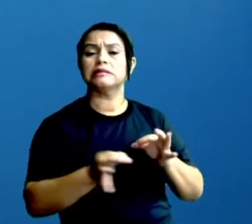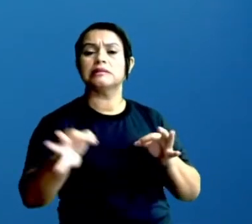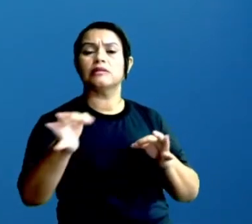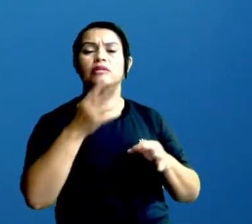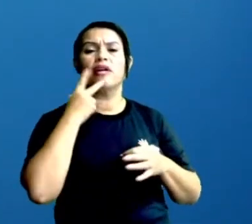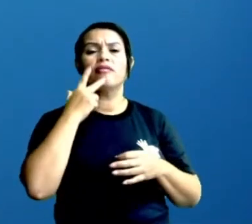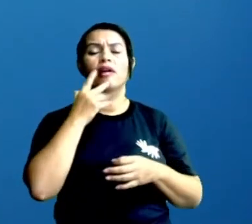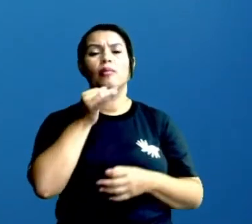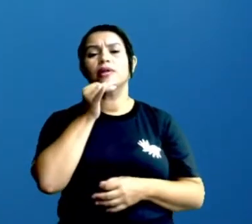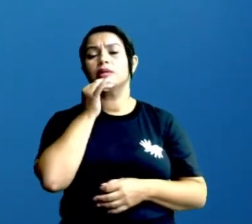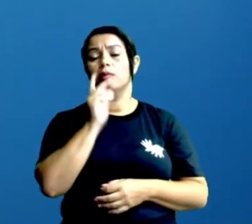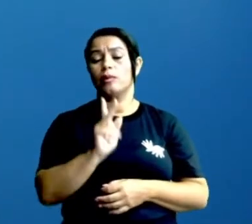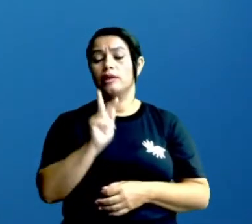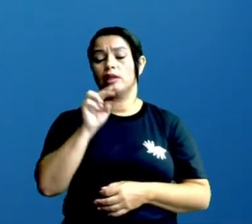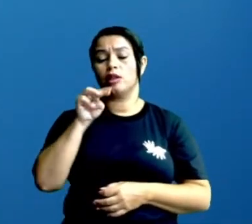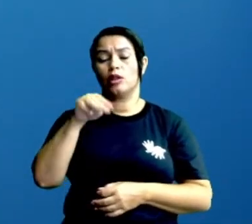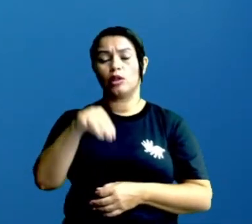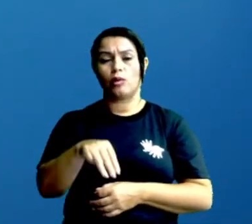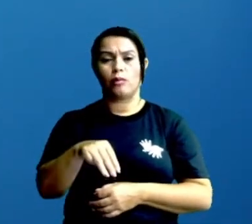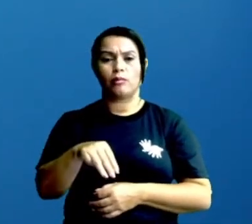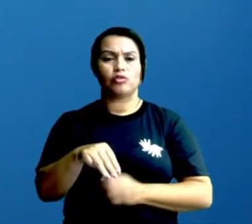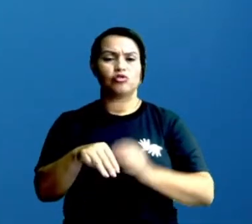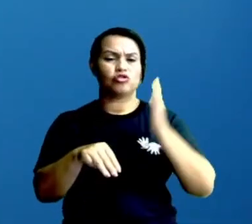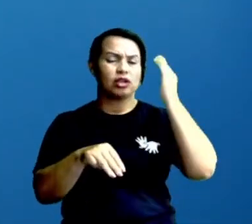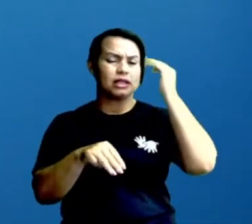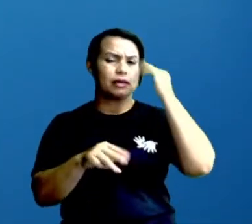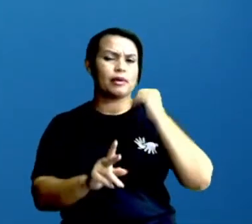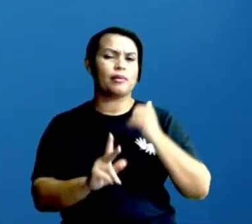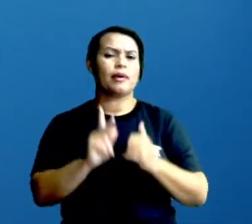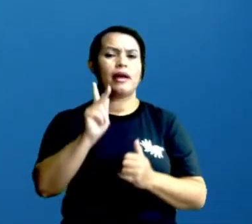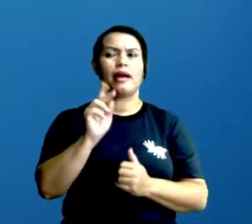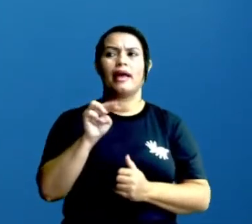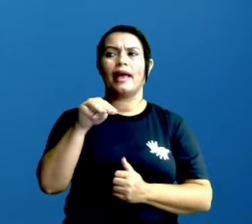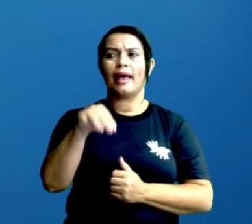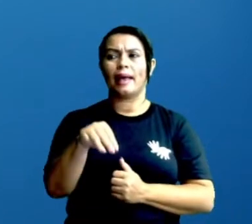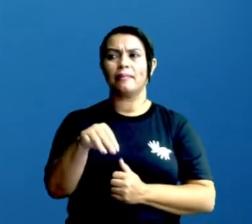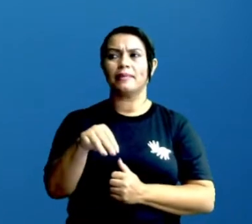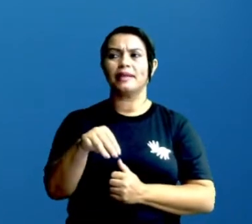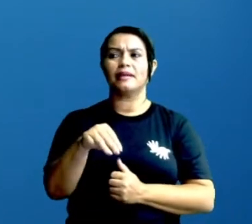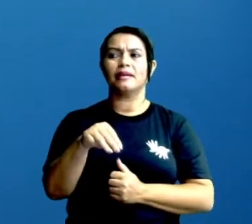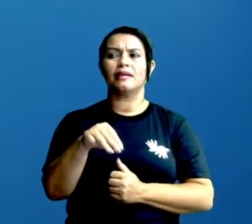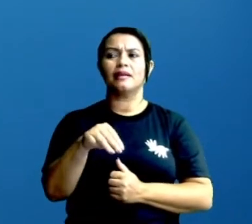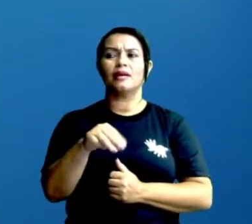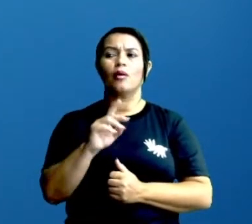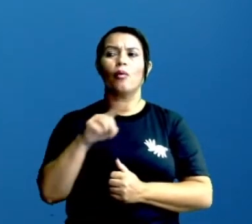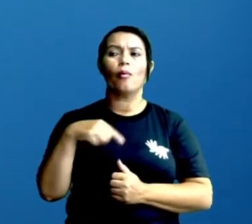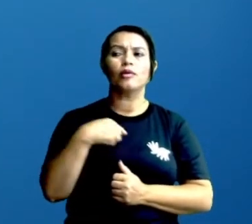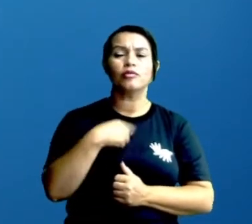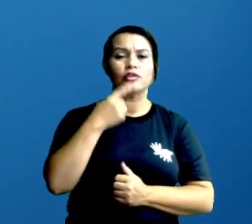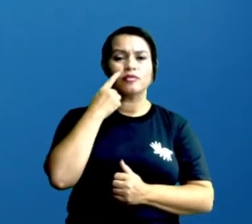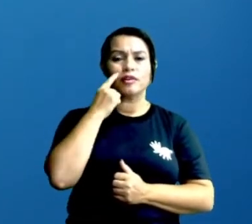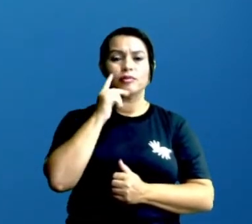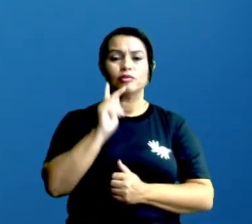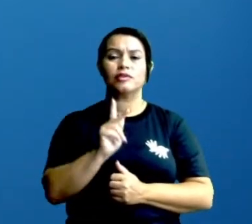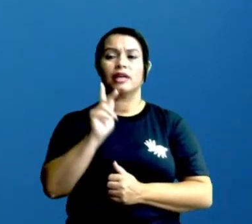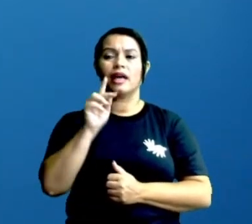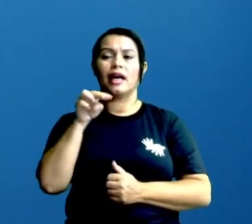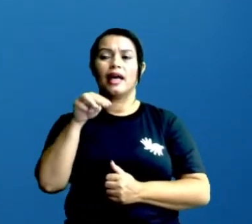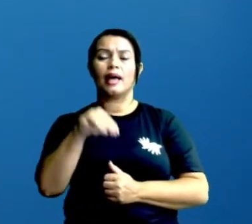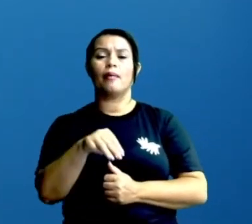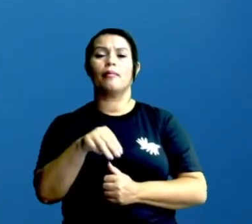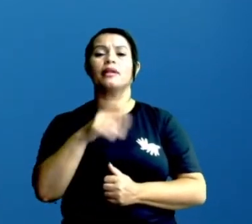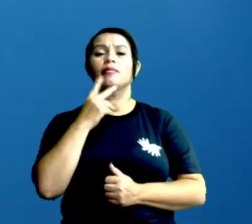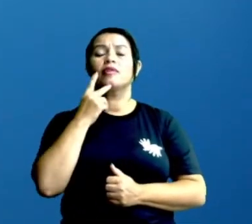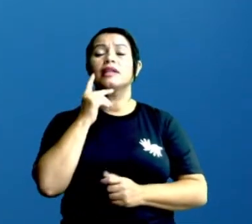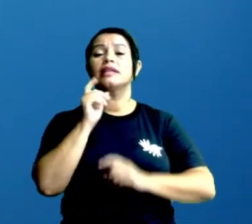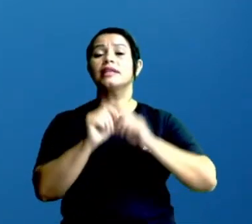quando a gente vê o símbolo de quilômetro, que é o KM, não é isso? Quando a gente vê o KM, a gente já sabe que está